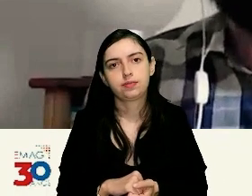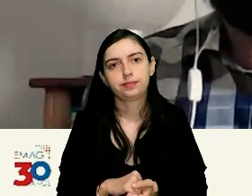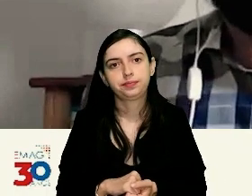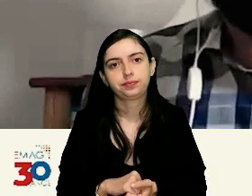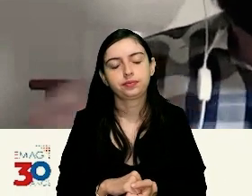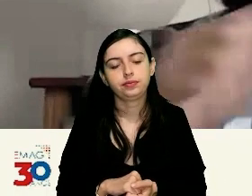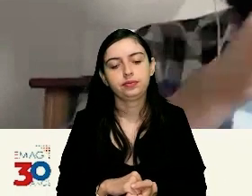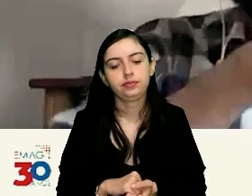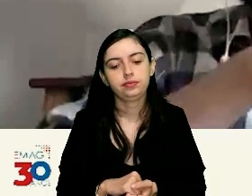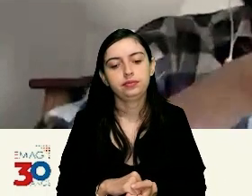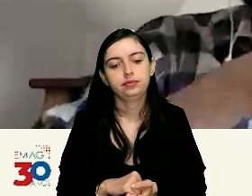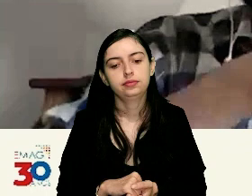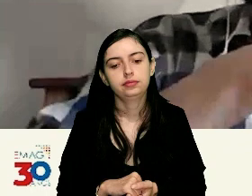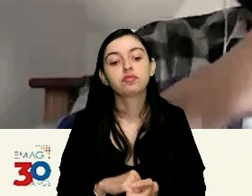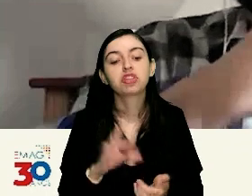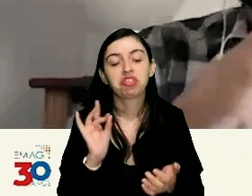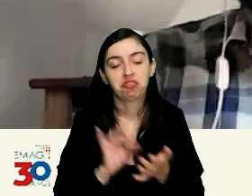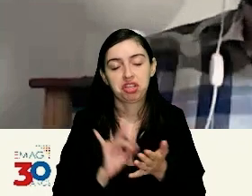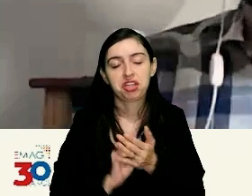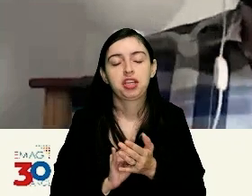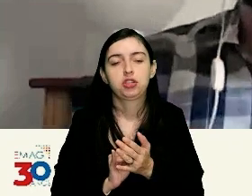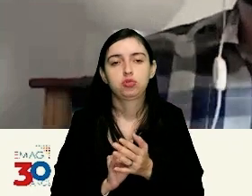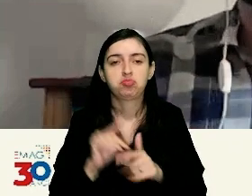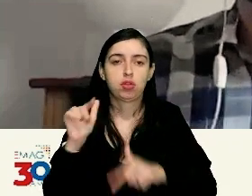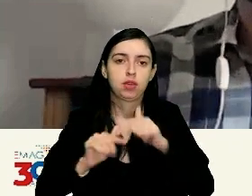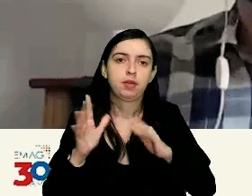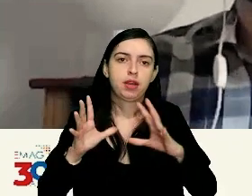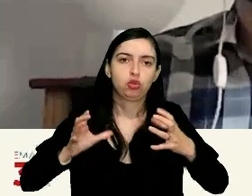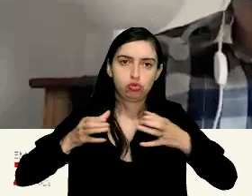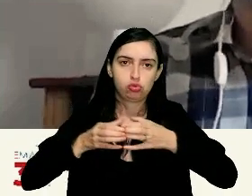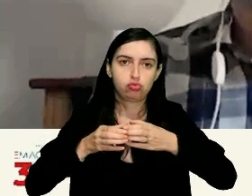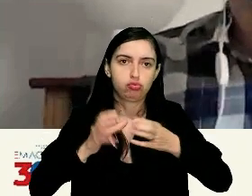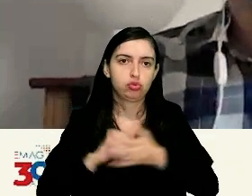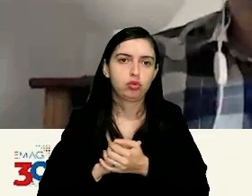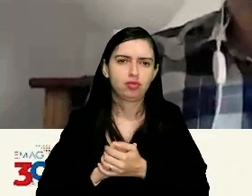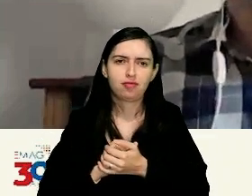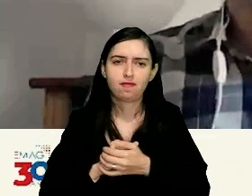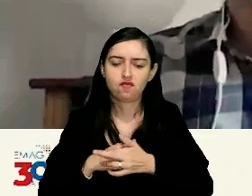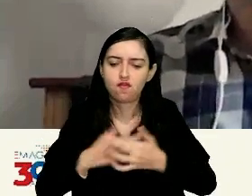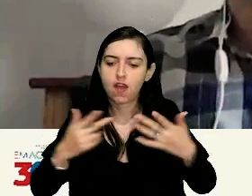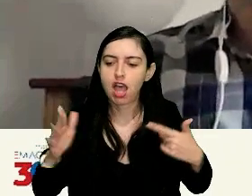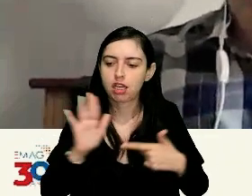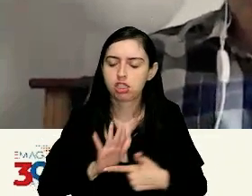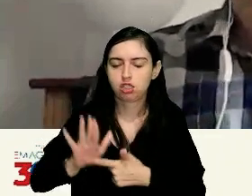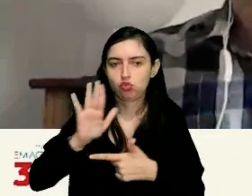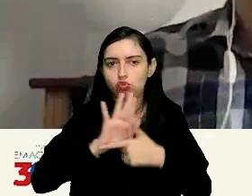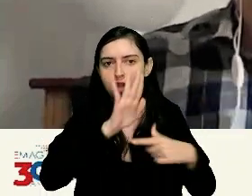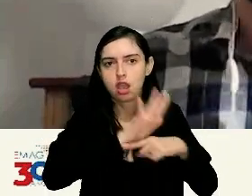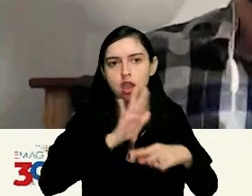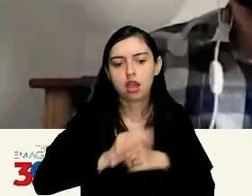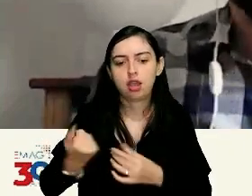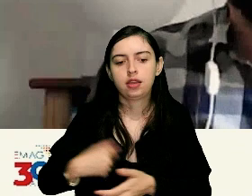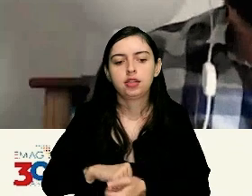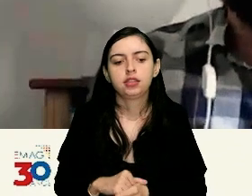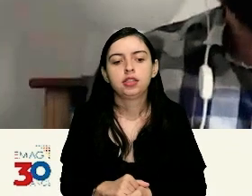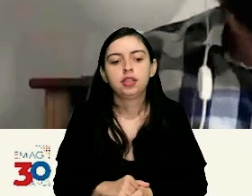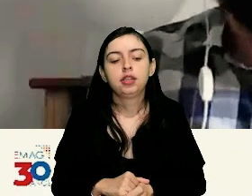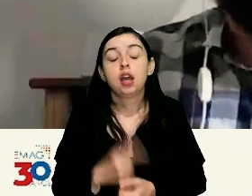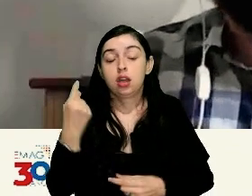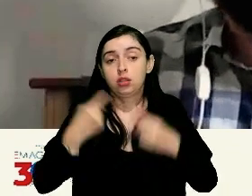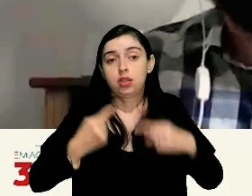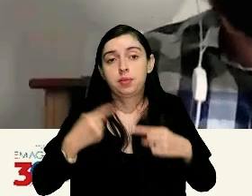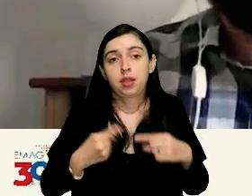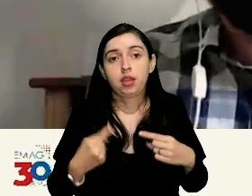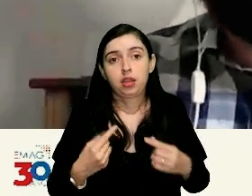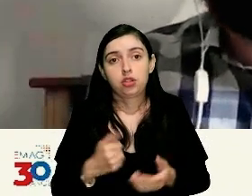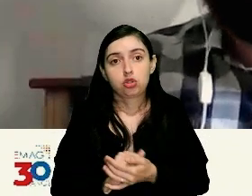É verdade, é um trabalho coletivo, né, que tem várias frentes, né? Mas eu acho que esse debate ele serve como um passo para a